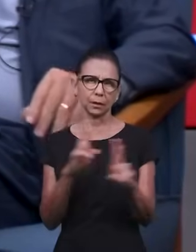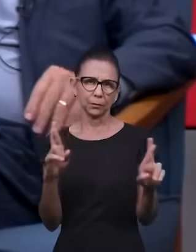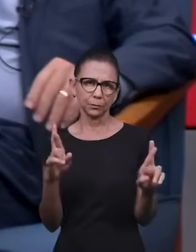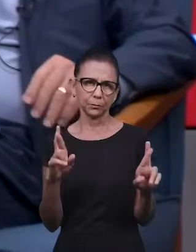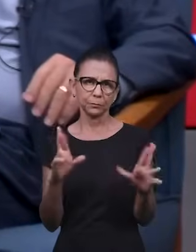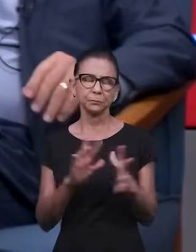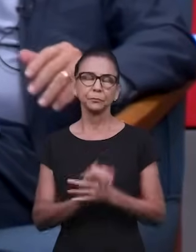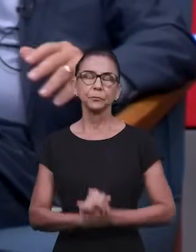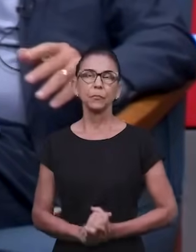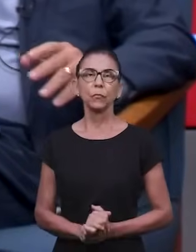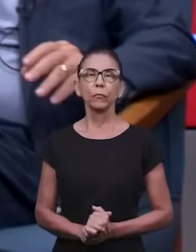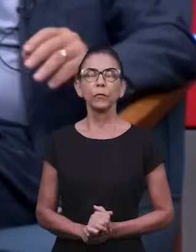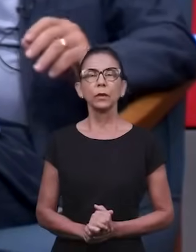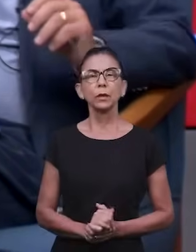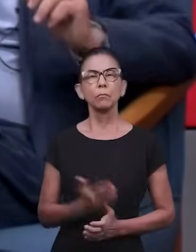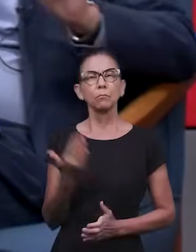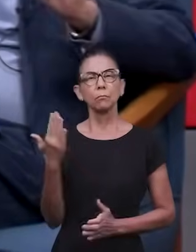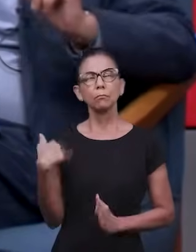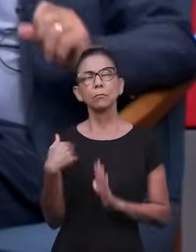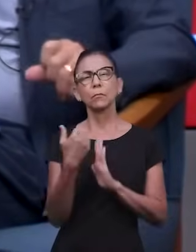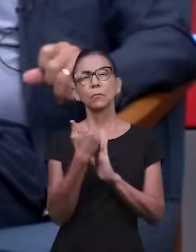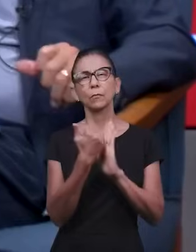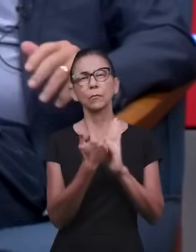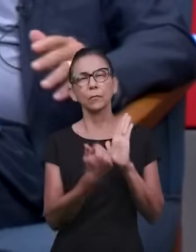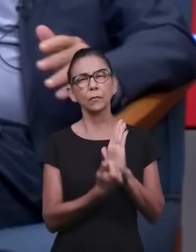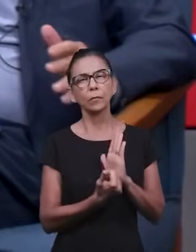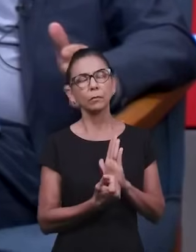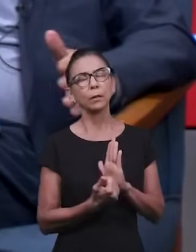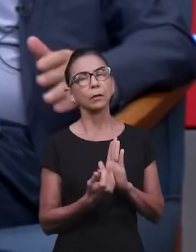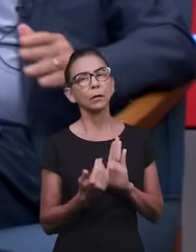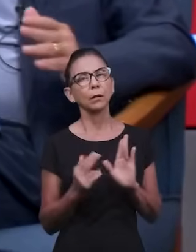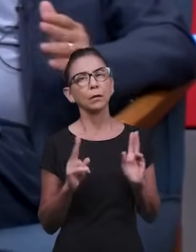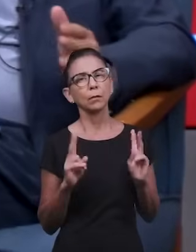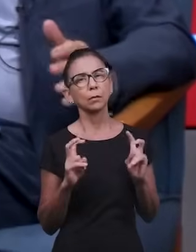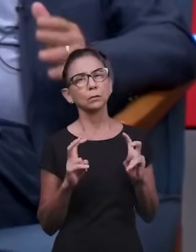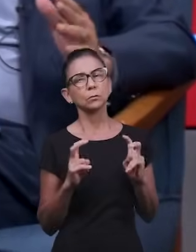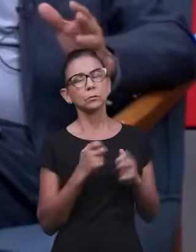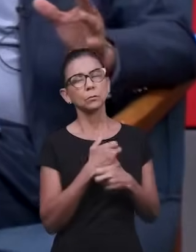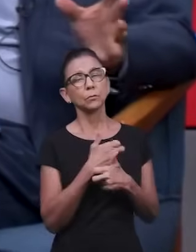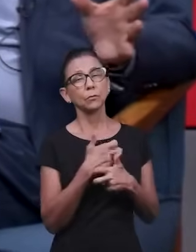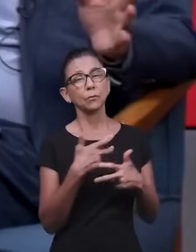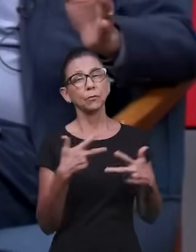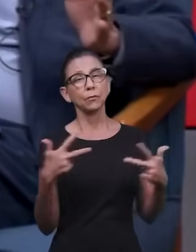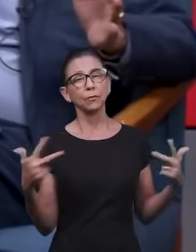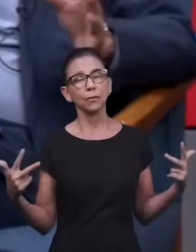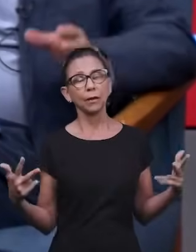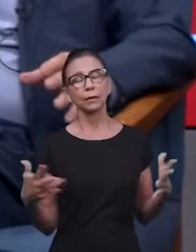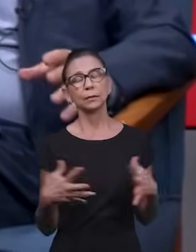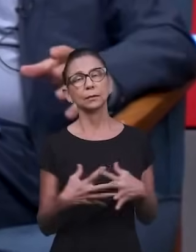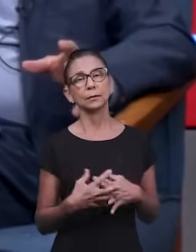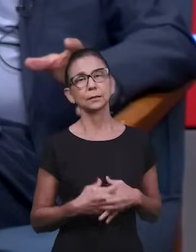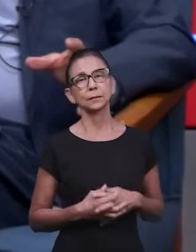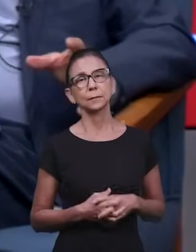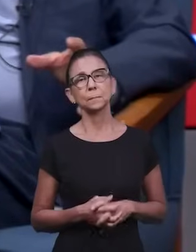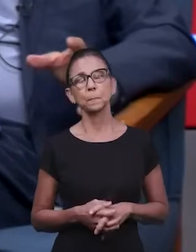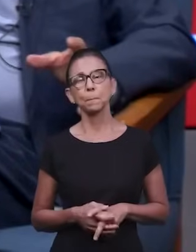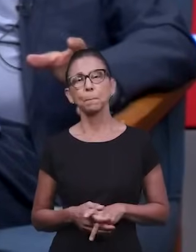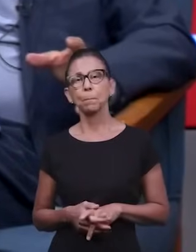os episódios anteriores nós falamos sobre várias formas